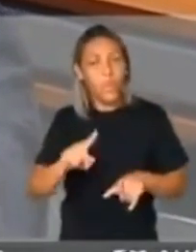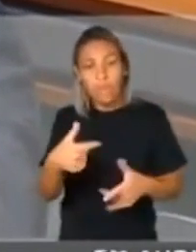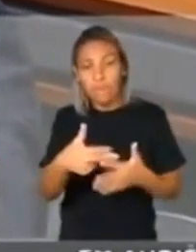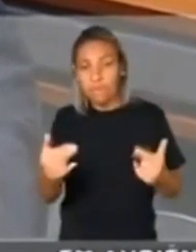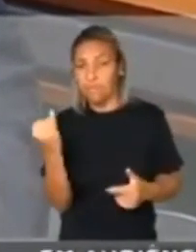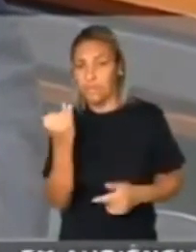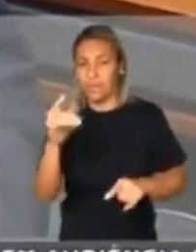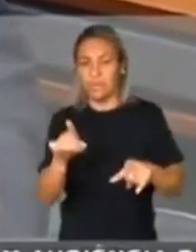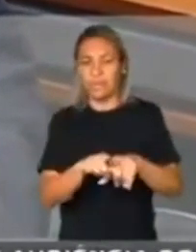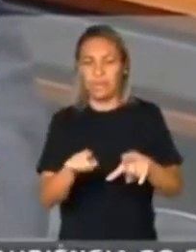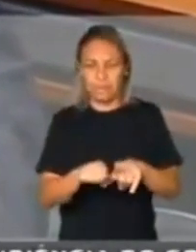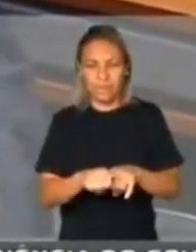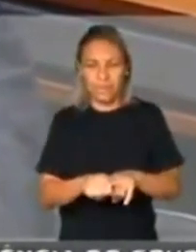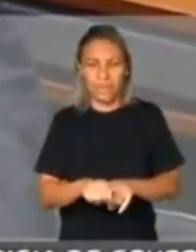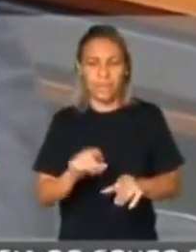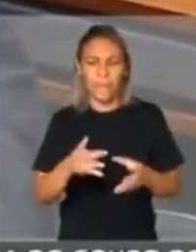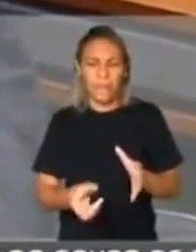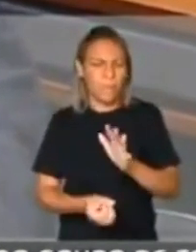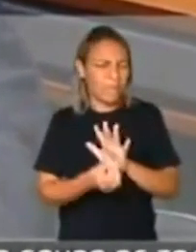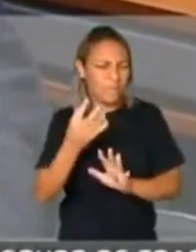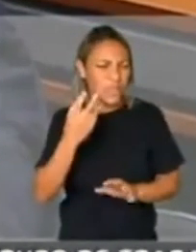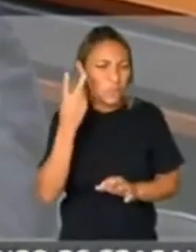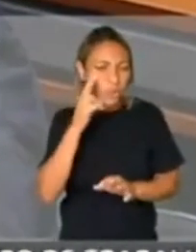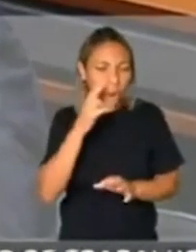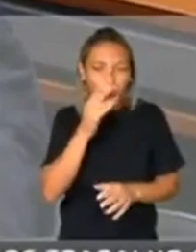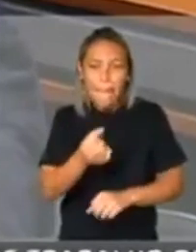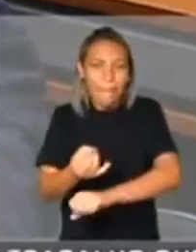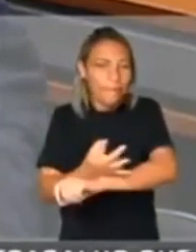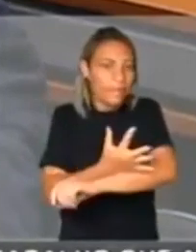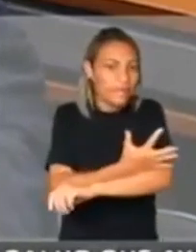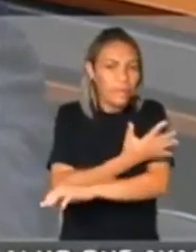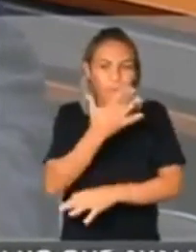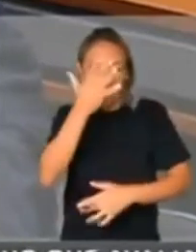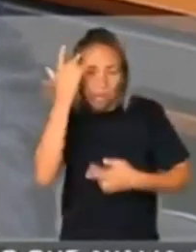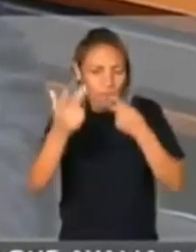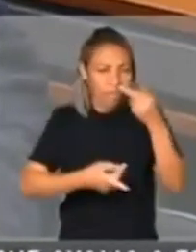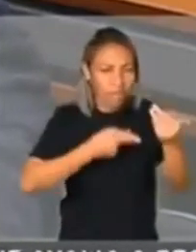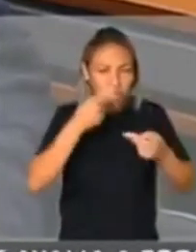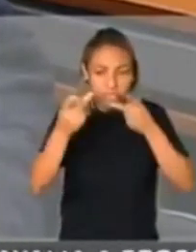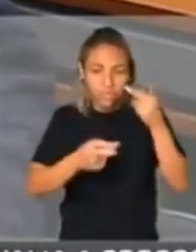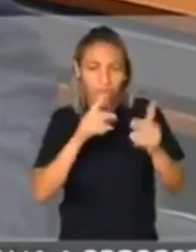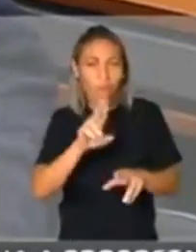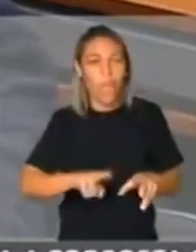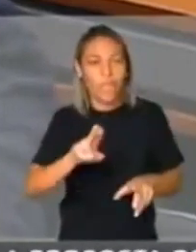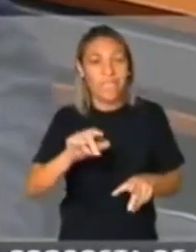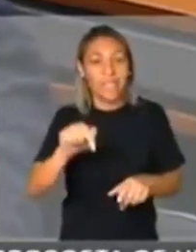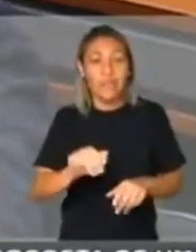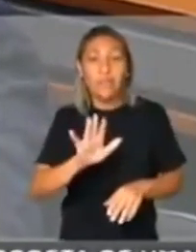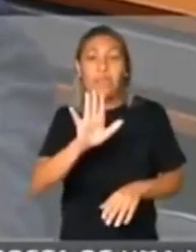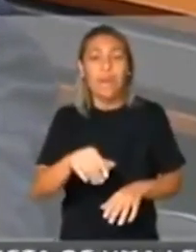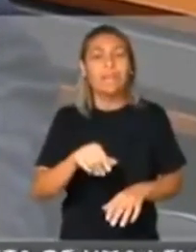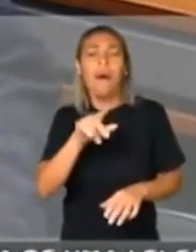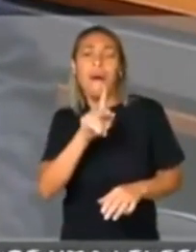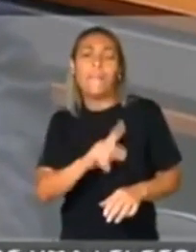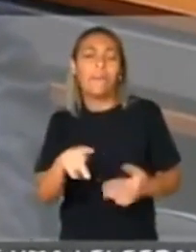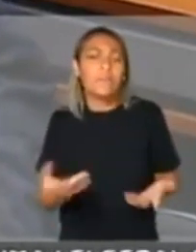ponto também, né, de que foi muitas histórias emocionantes, né, muitas anedotas, argumentos anedóticos são utilizados aqui, mas a